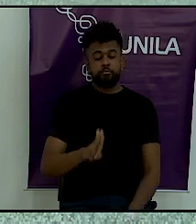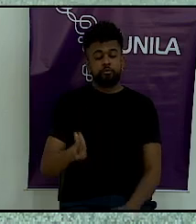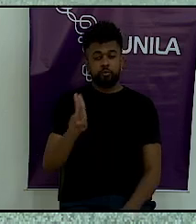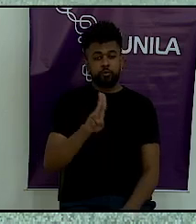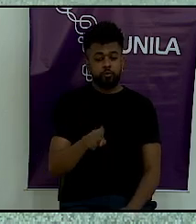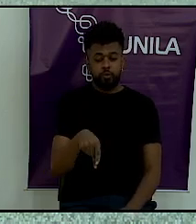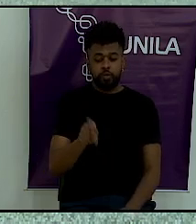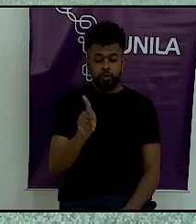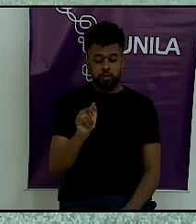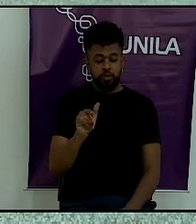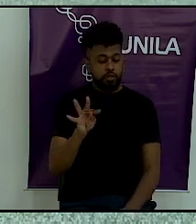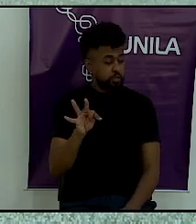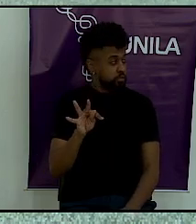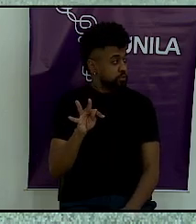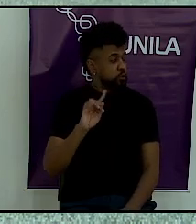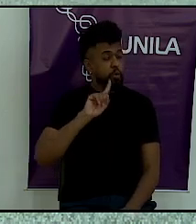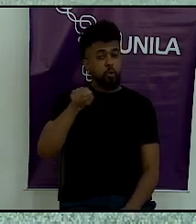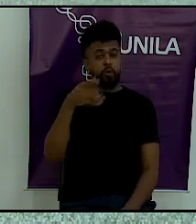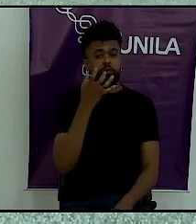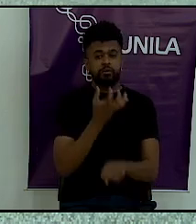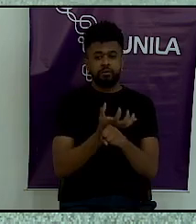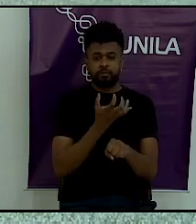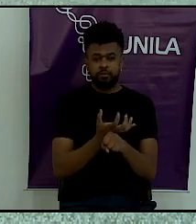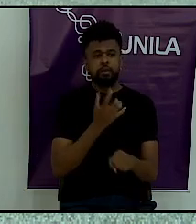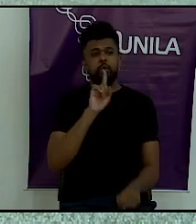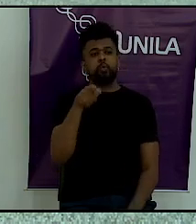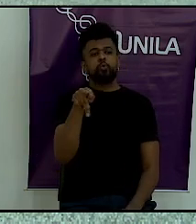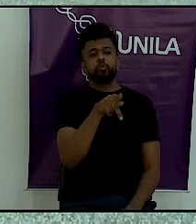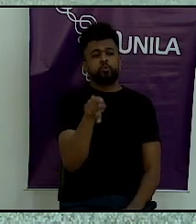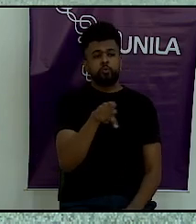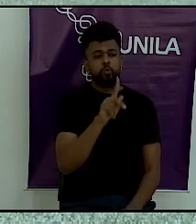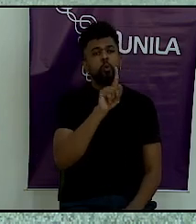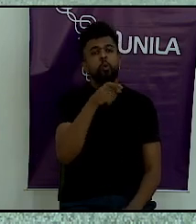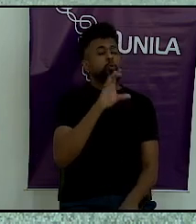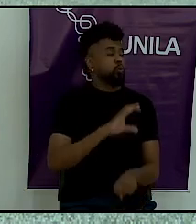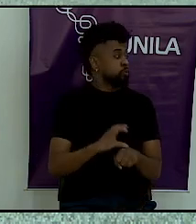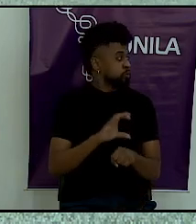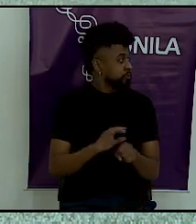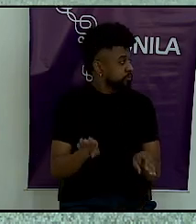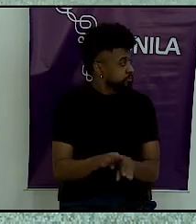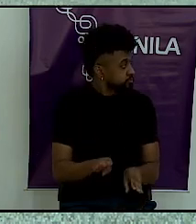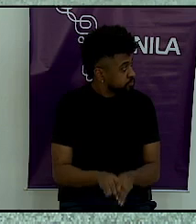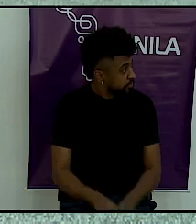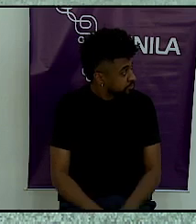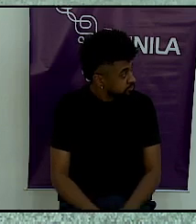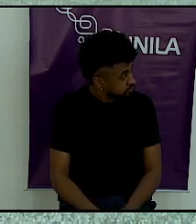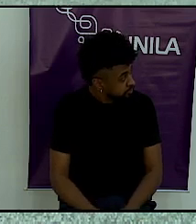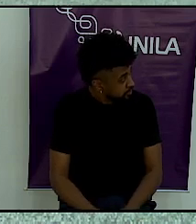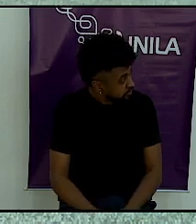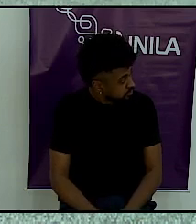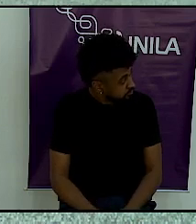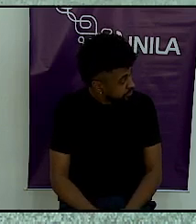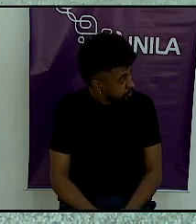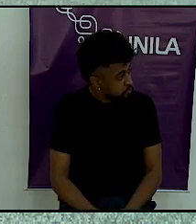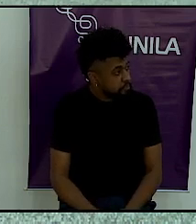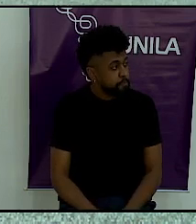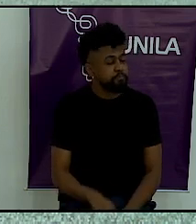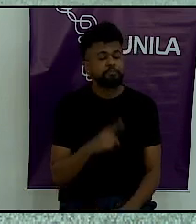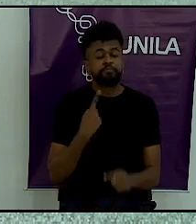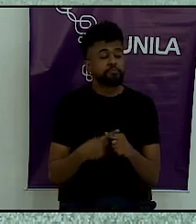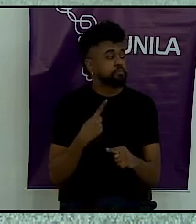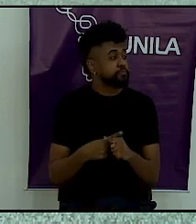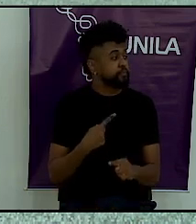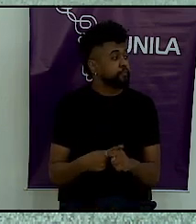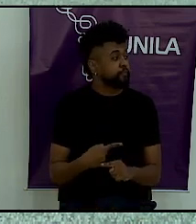kits para outras disciplinas, para outros professores e até outros cursos também, né? Bom, o que consiste no kit